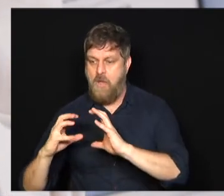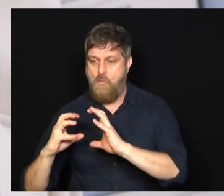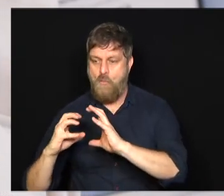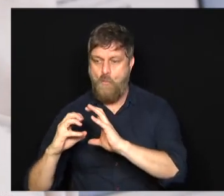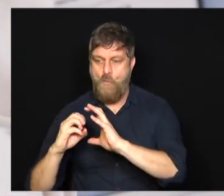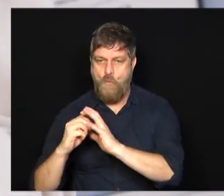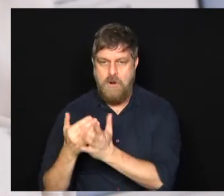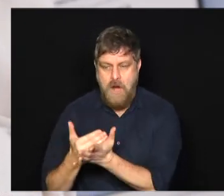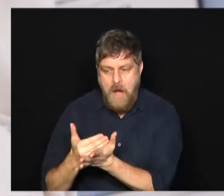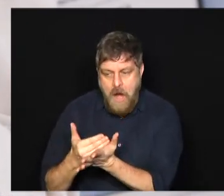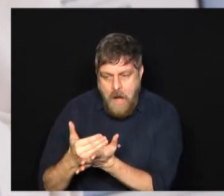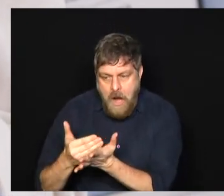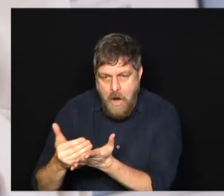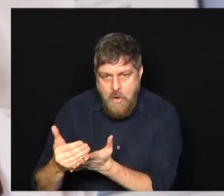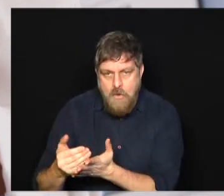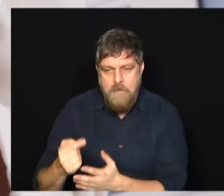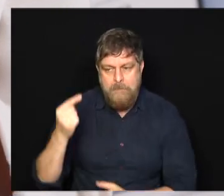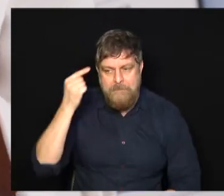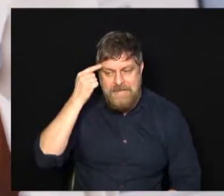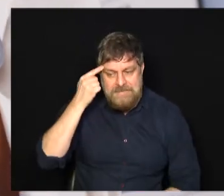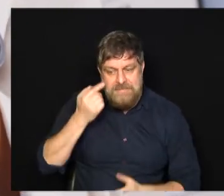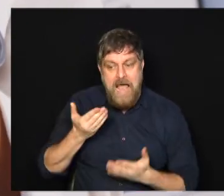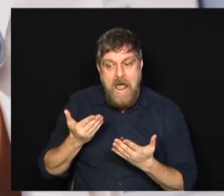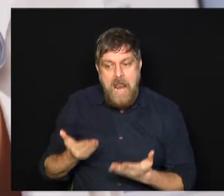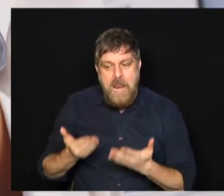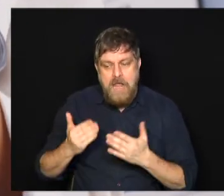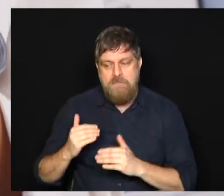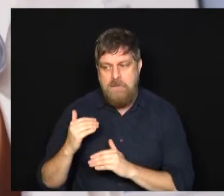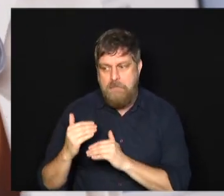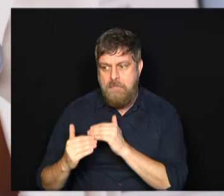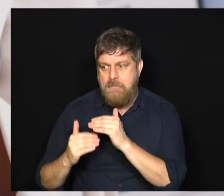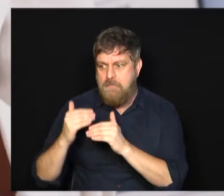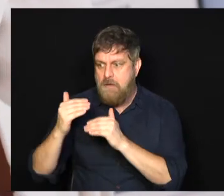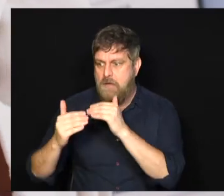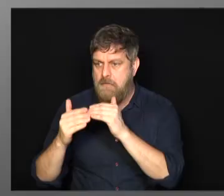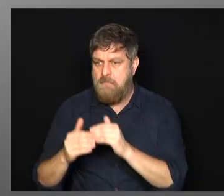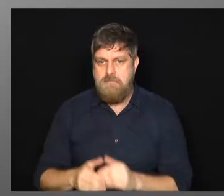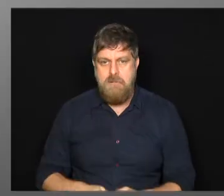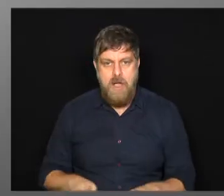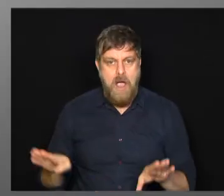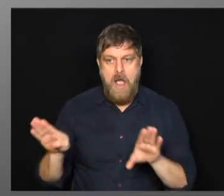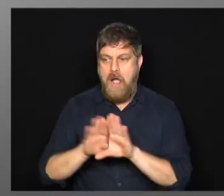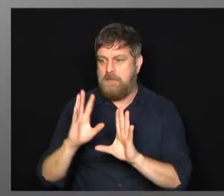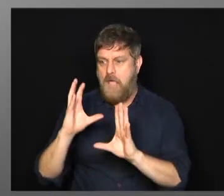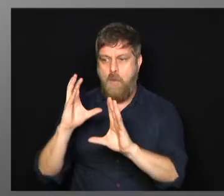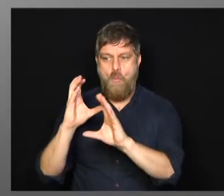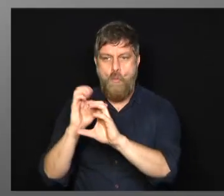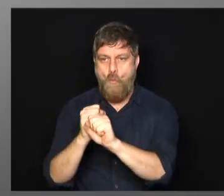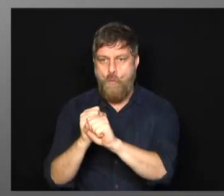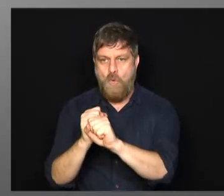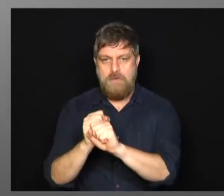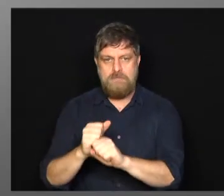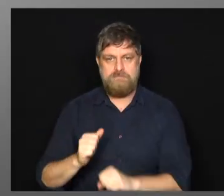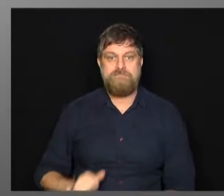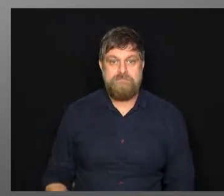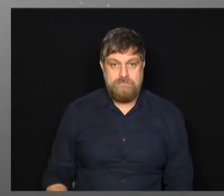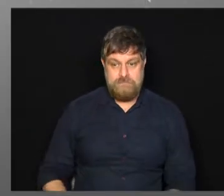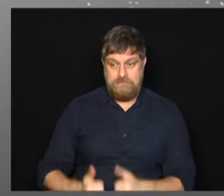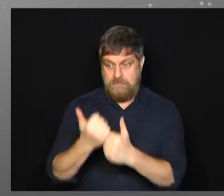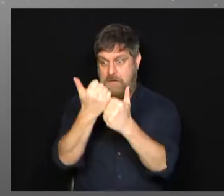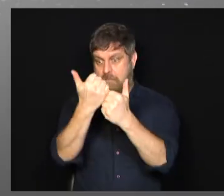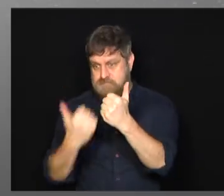em comprometimento cognitivo leve e ele evolui para a demência. Que aí fica mais Então, agudo,